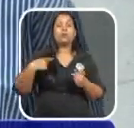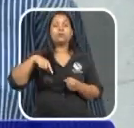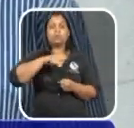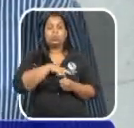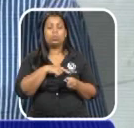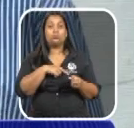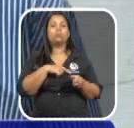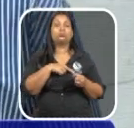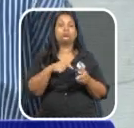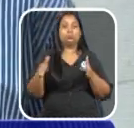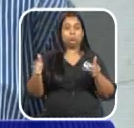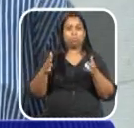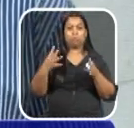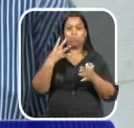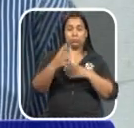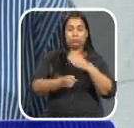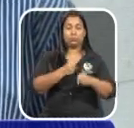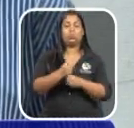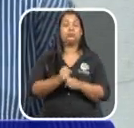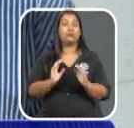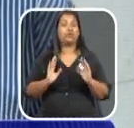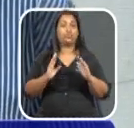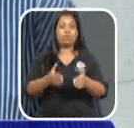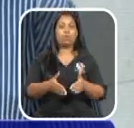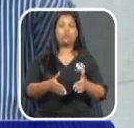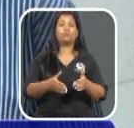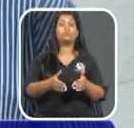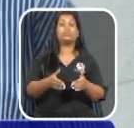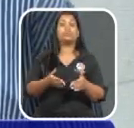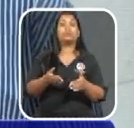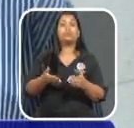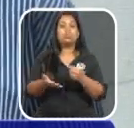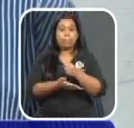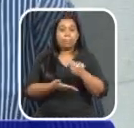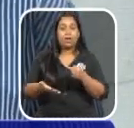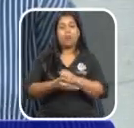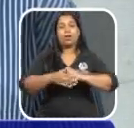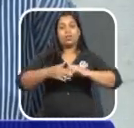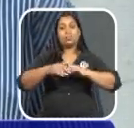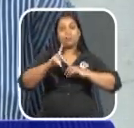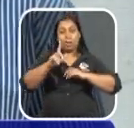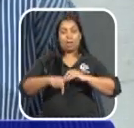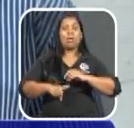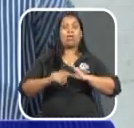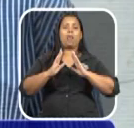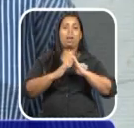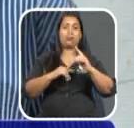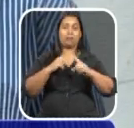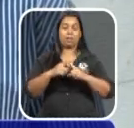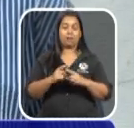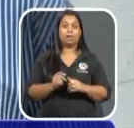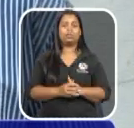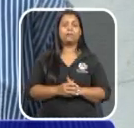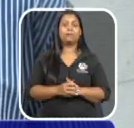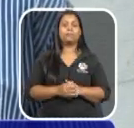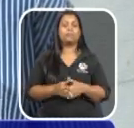Nós temos um mandato cristão, voltado onde a nossa base eleitoral é a igreja,